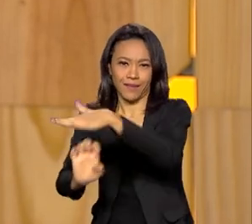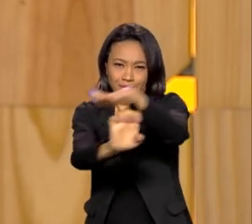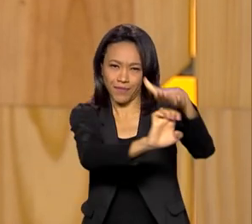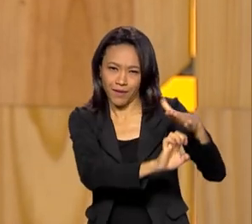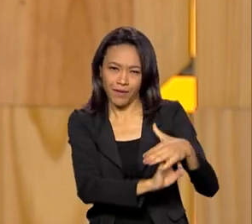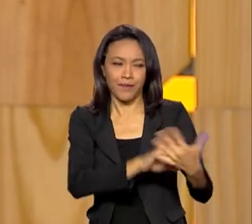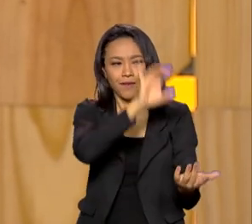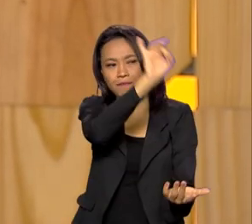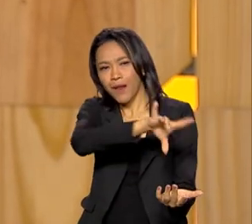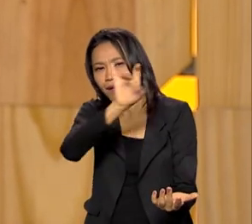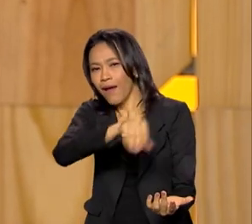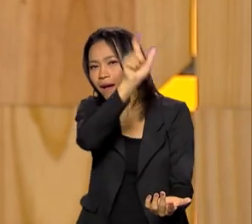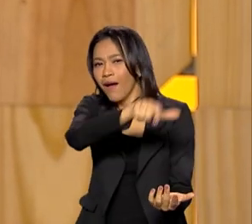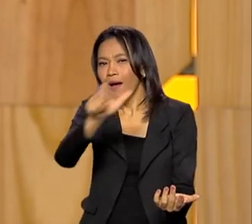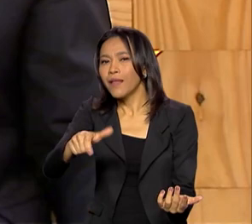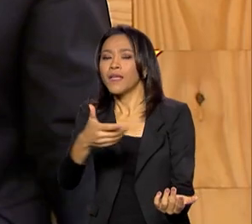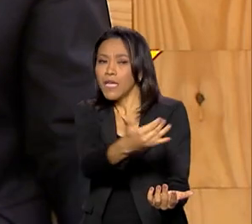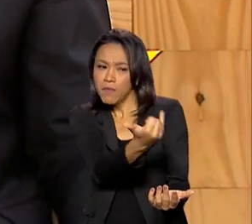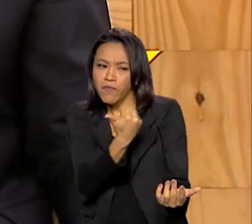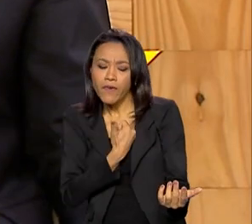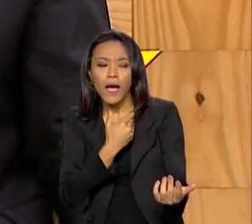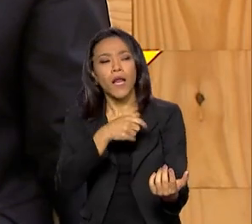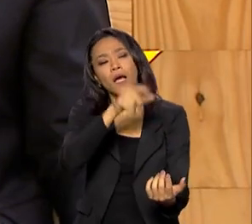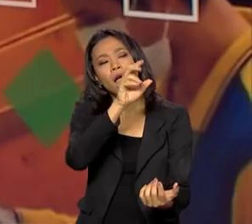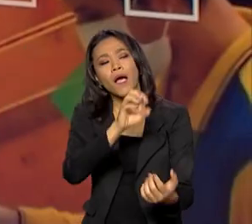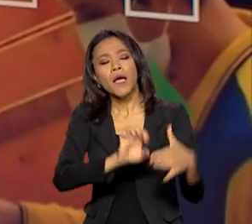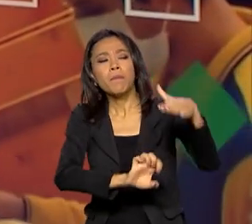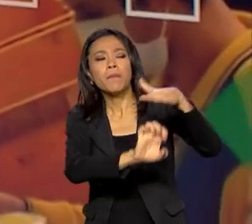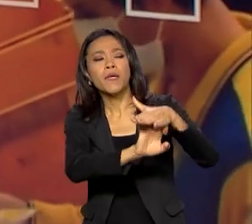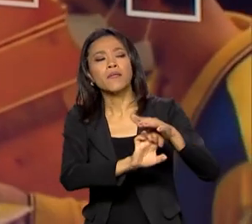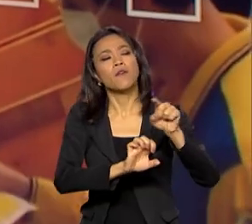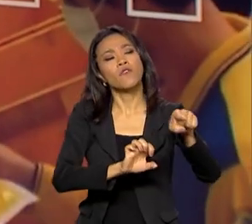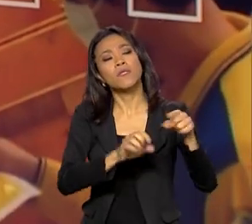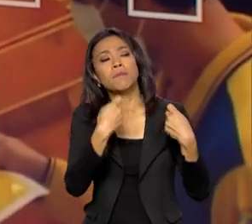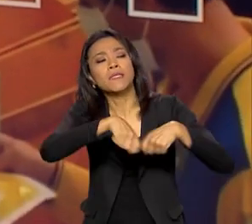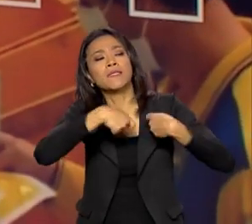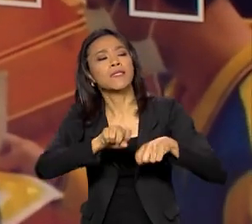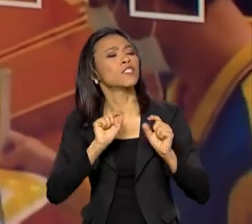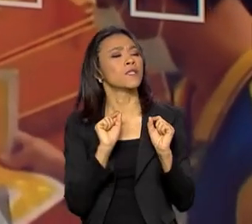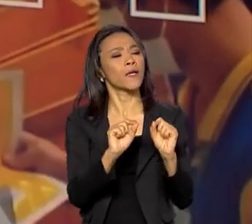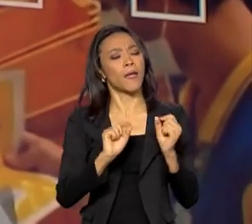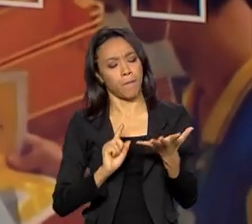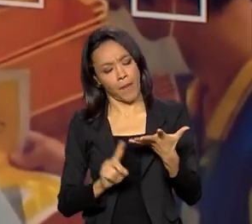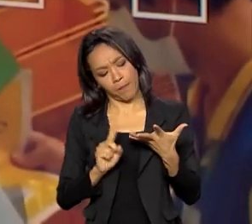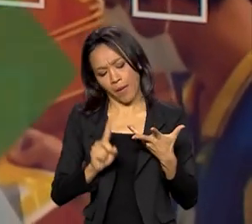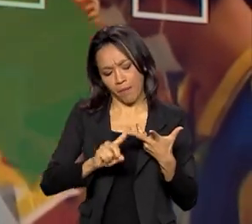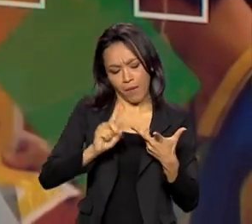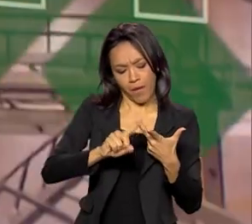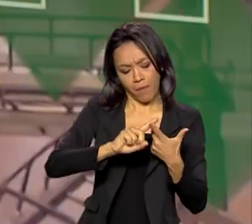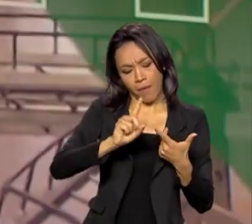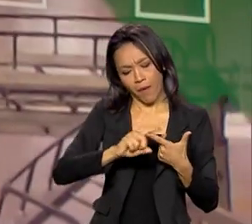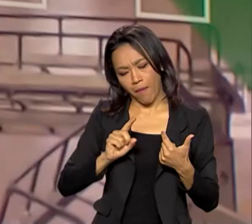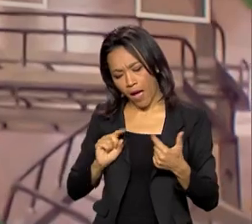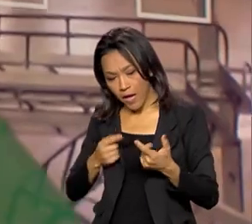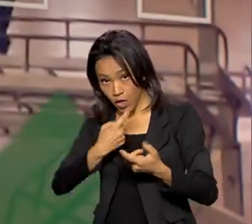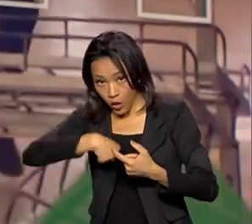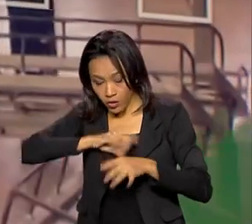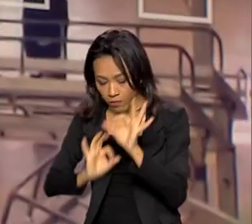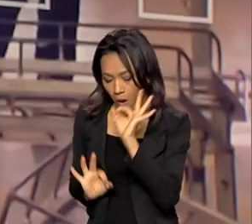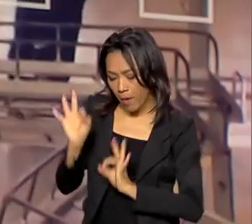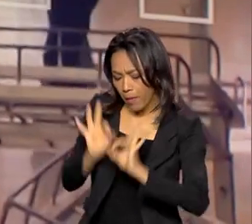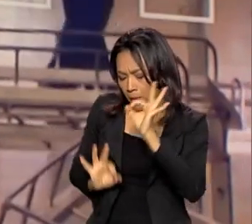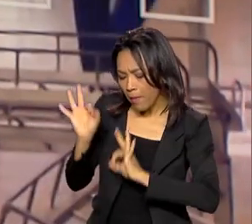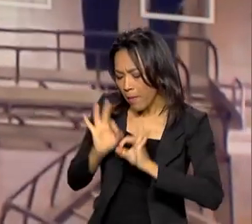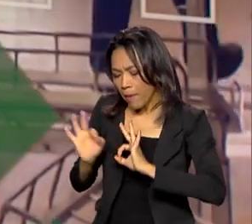que ele precisa da empresa como o maior e o melhor operador logístico e o melhor parceiro nacional e